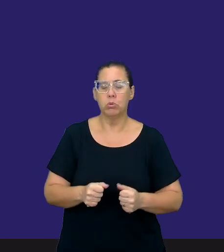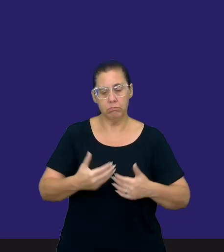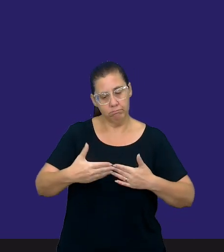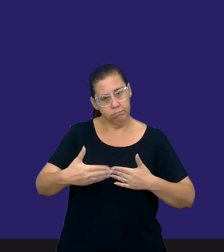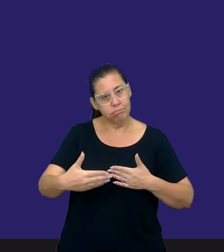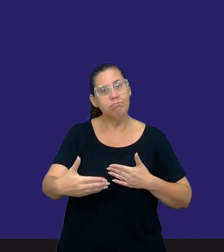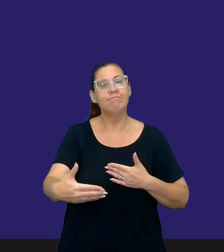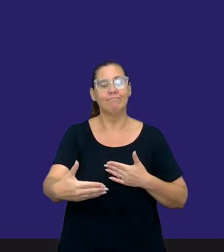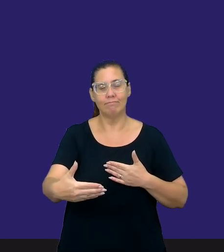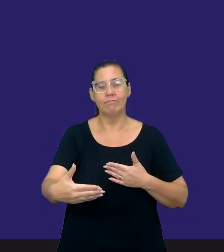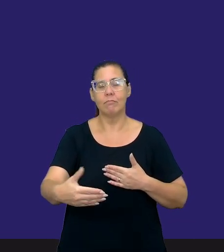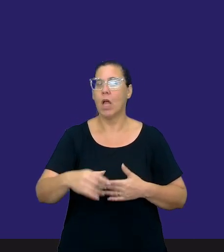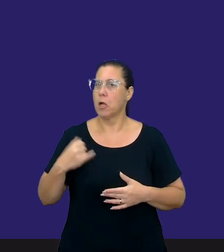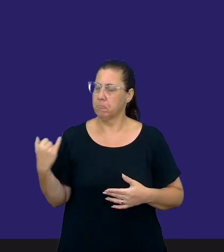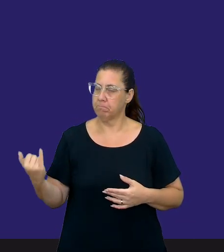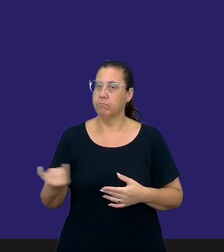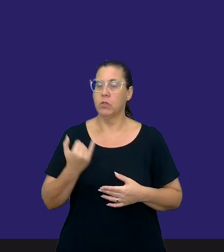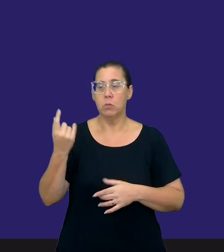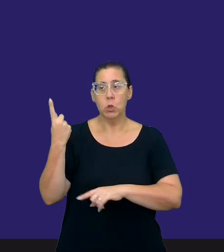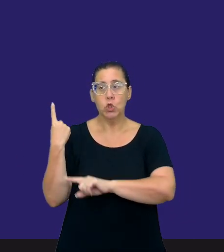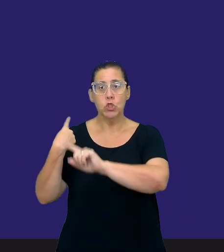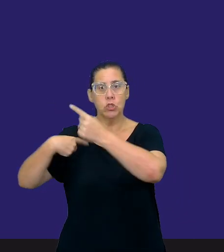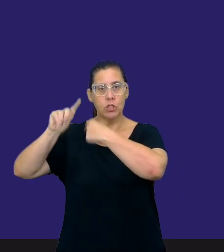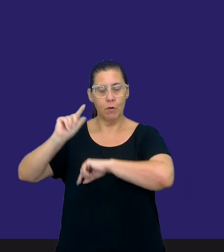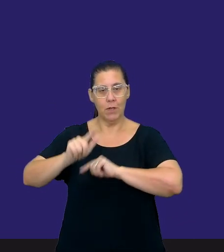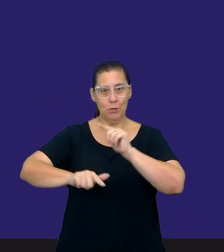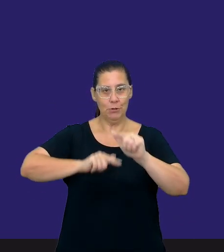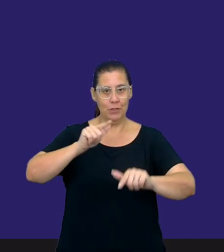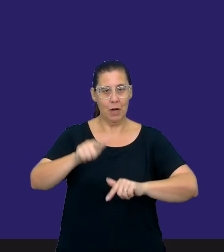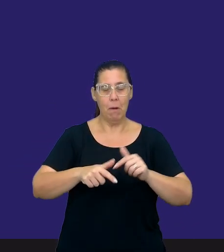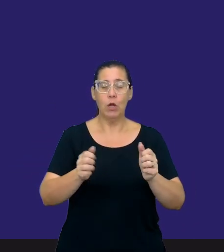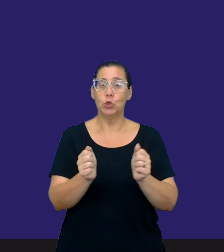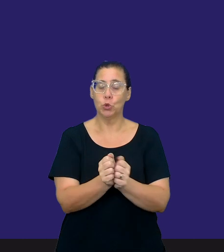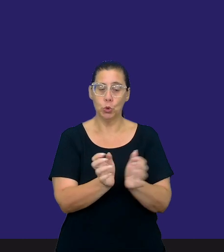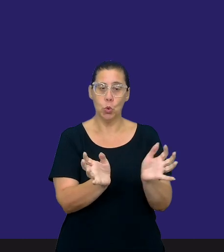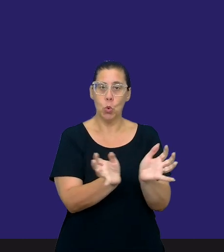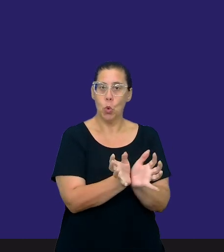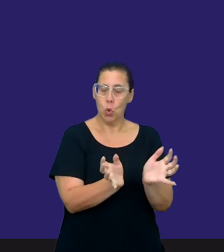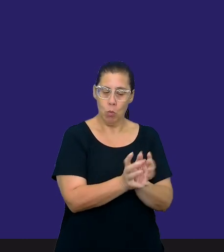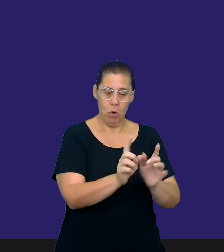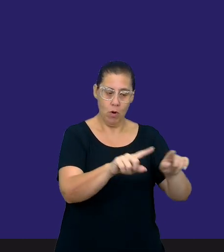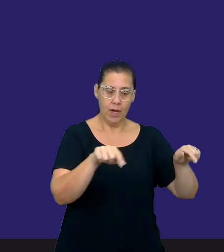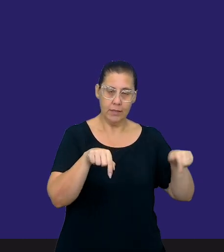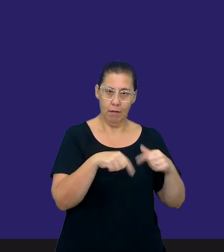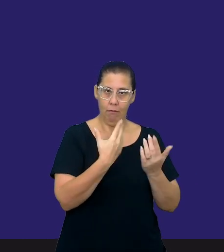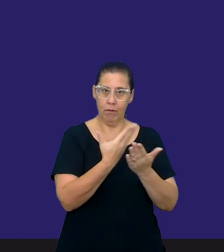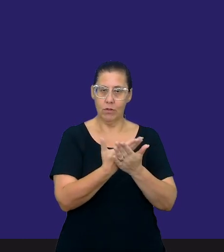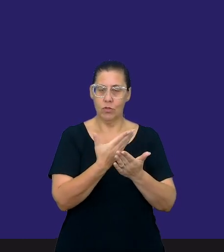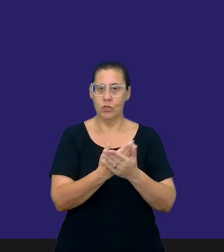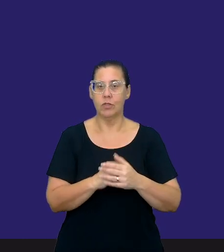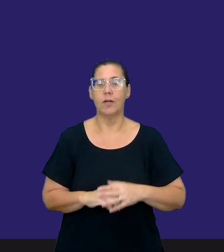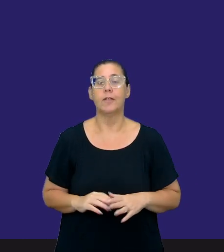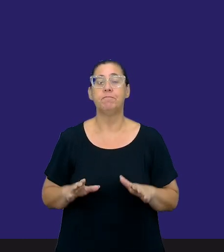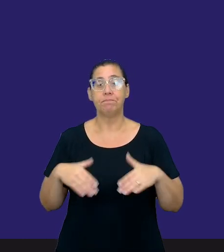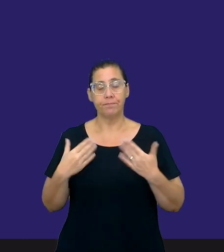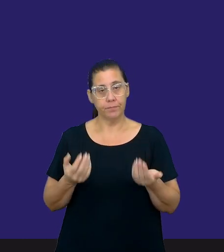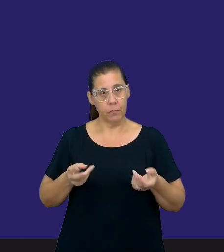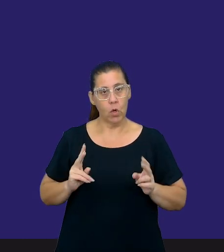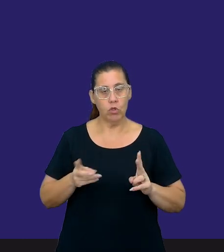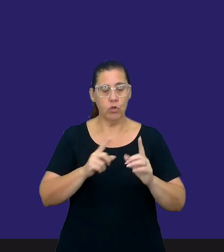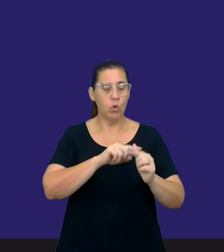procedimentos são cruciais para o desenvolvimento do trabalho com a sua turma, ok? Então, prosseguindo